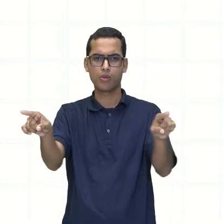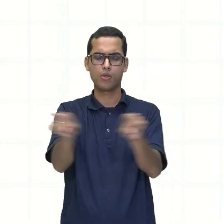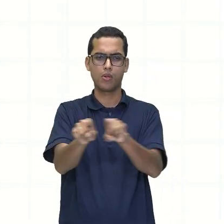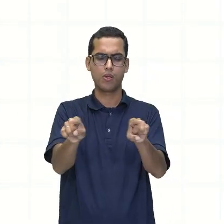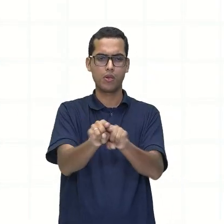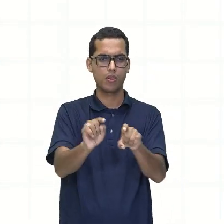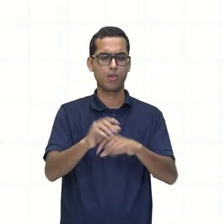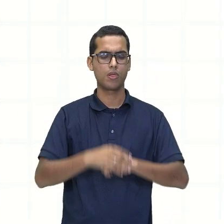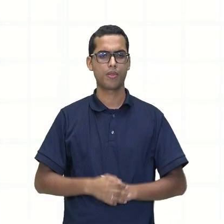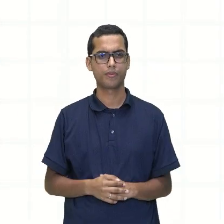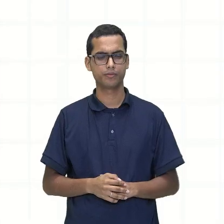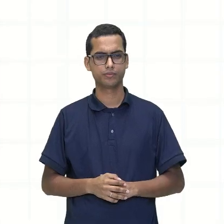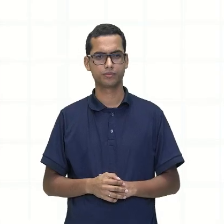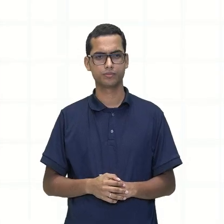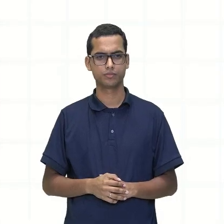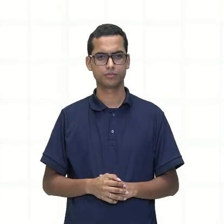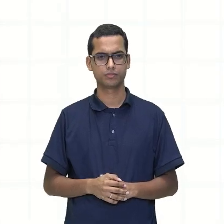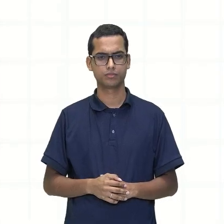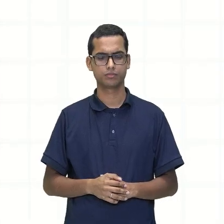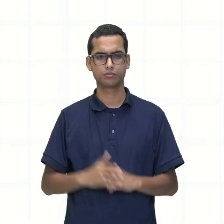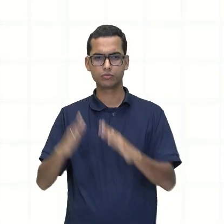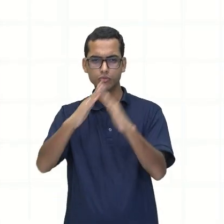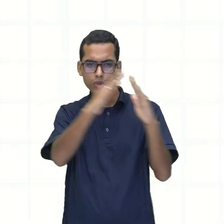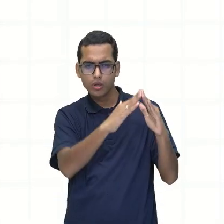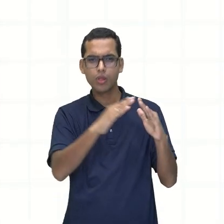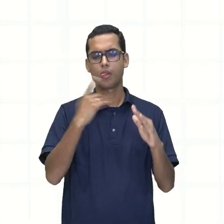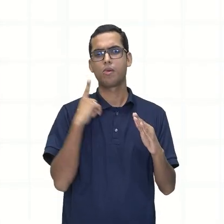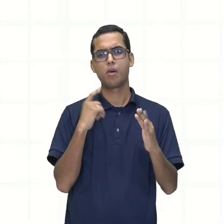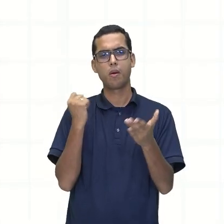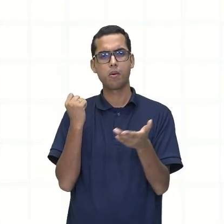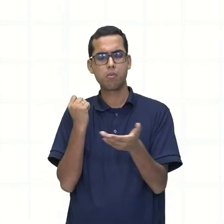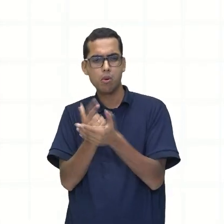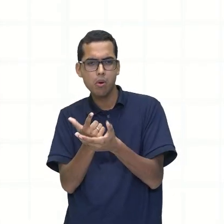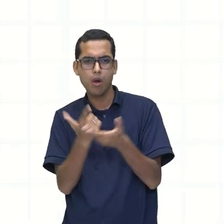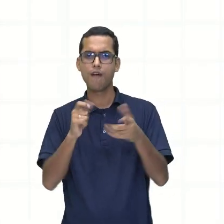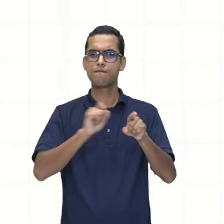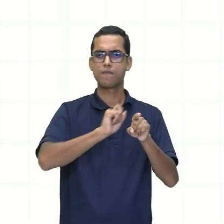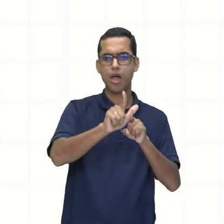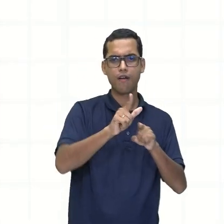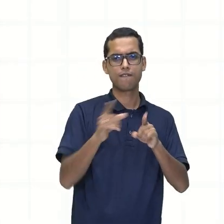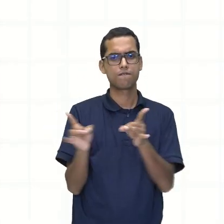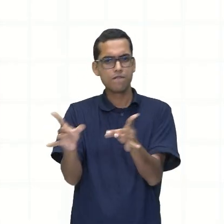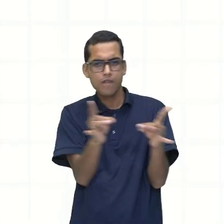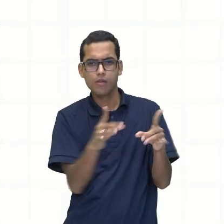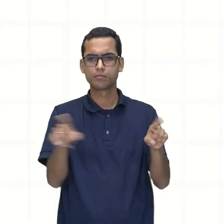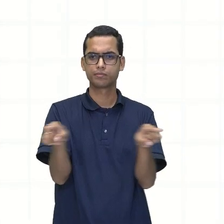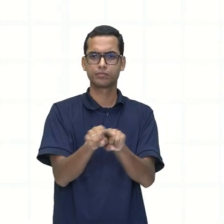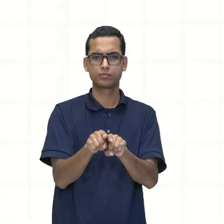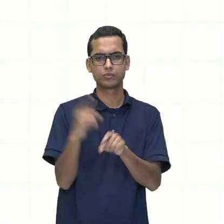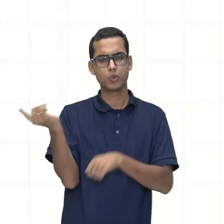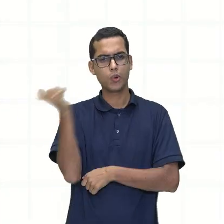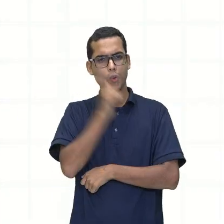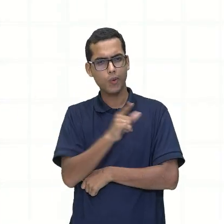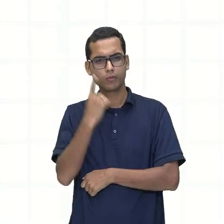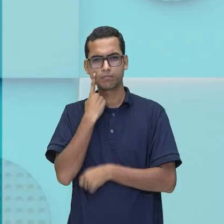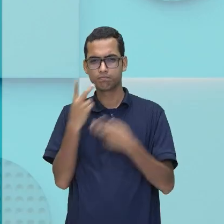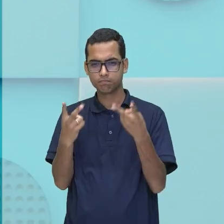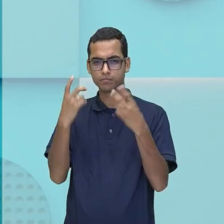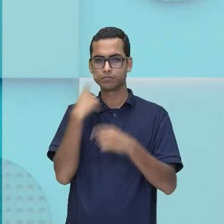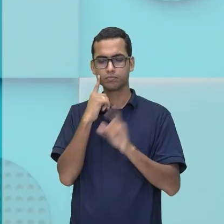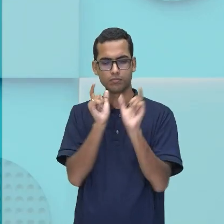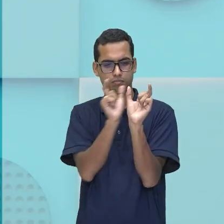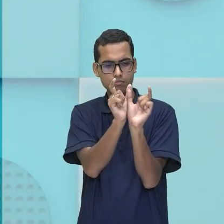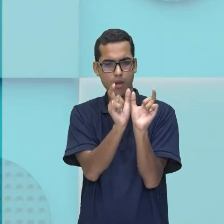fácil de repente para morar, para alugar, para vender, enfim. Então vejo que floridas e reformada estão se